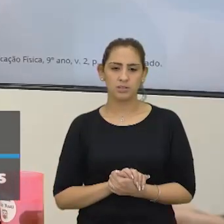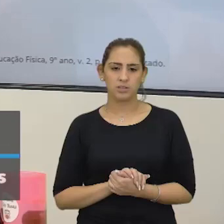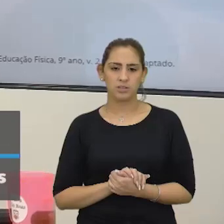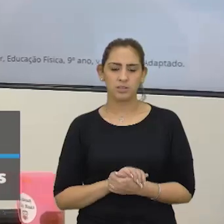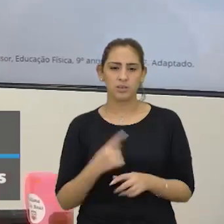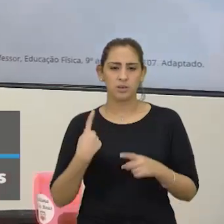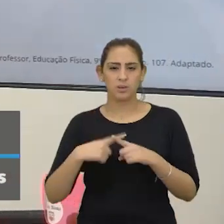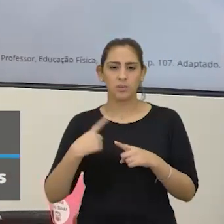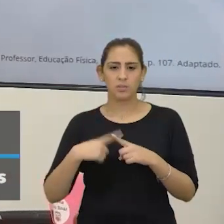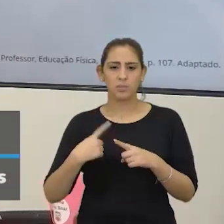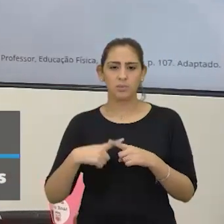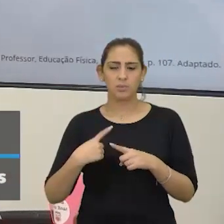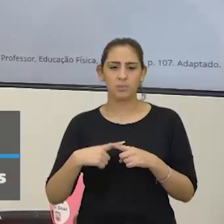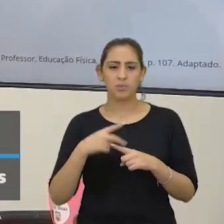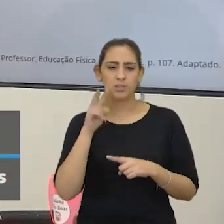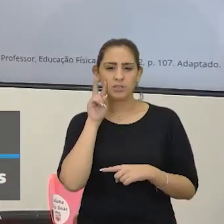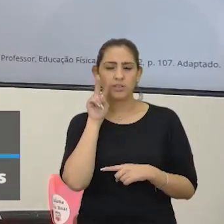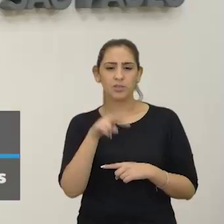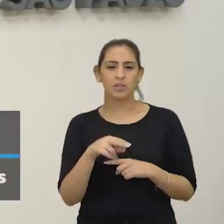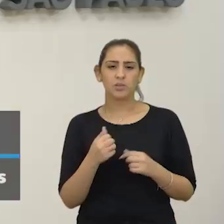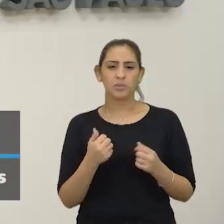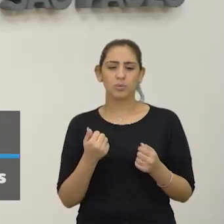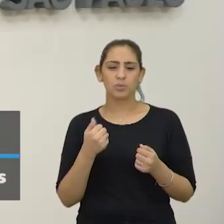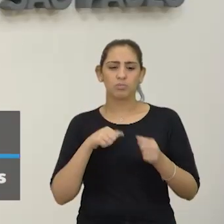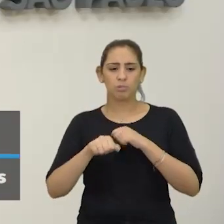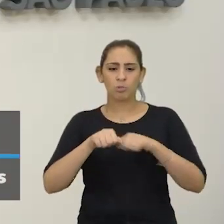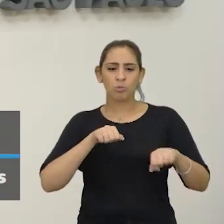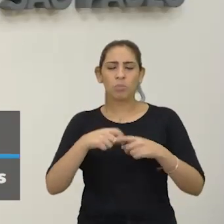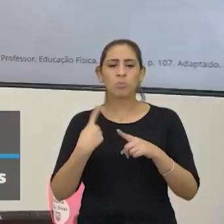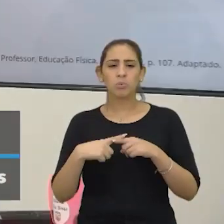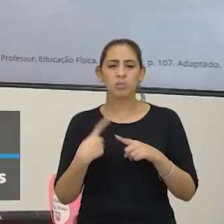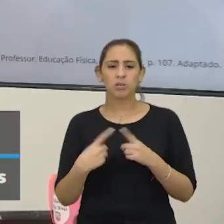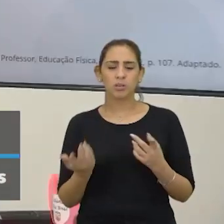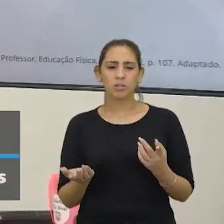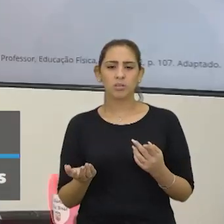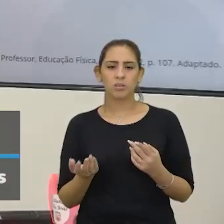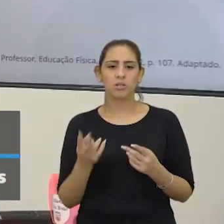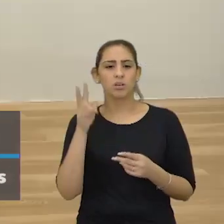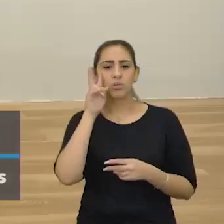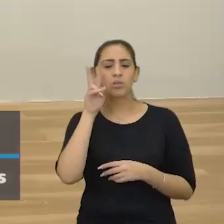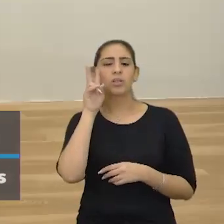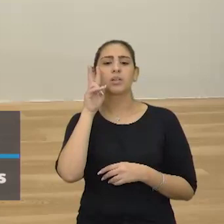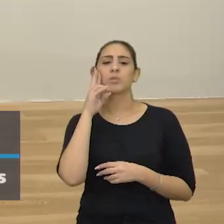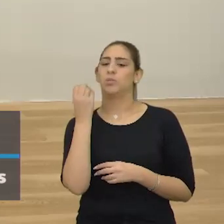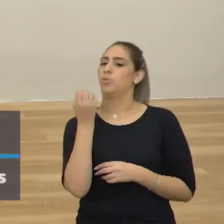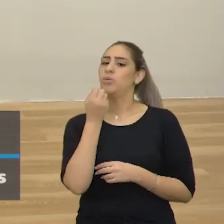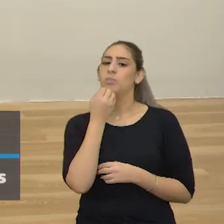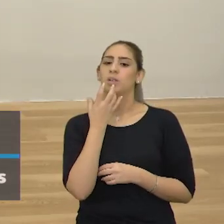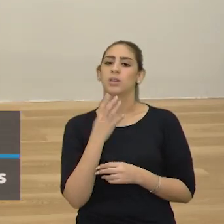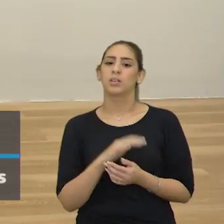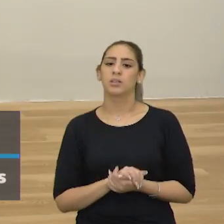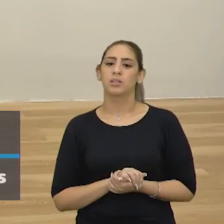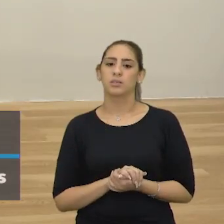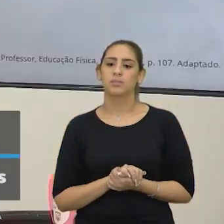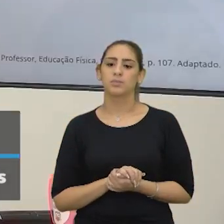por que a gente está vendo luta? Né? Por que a gente não está vendo tal esporte? Eu lembro muito bem das nossas primeiras aulas